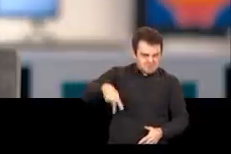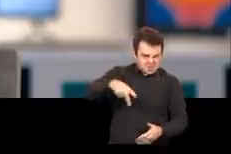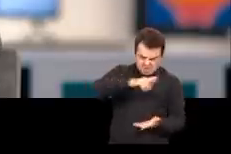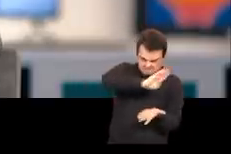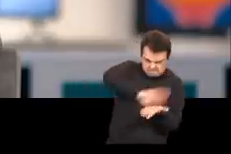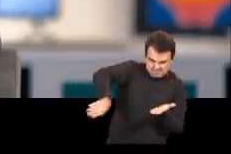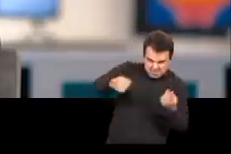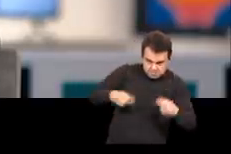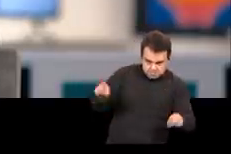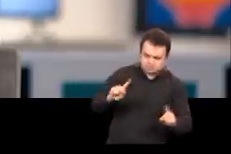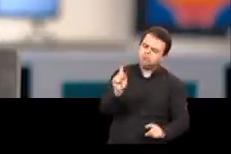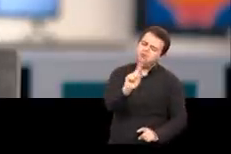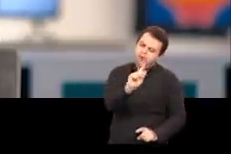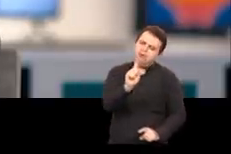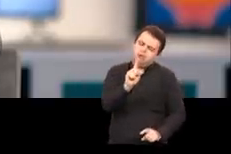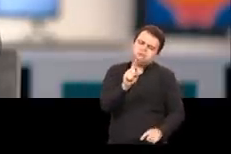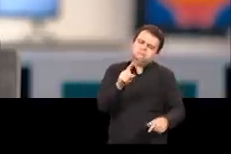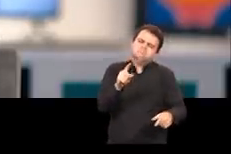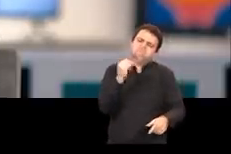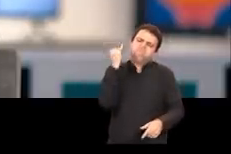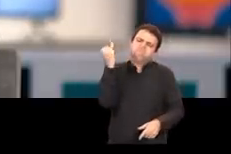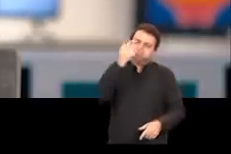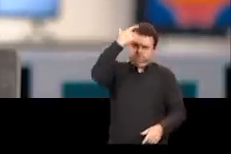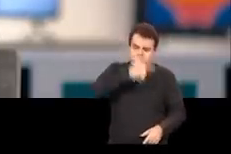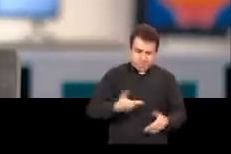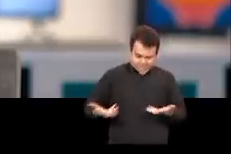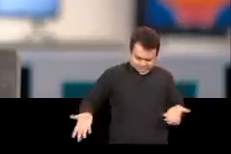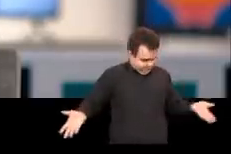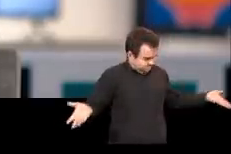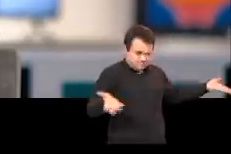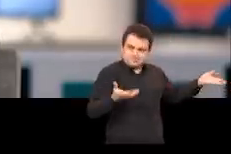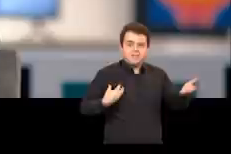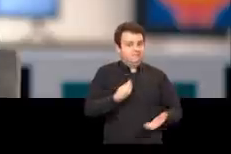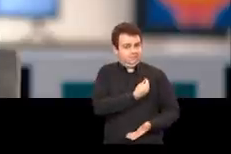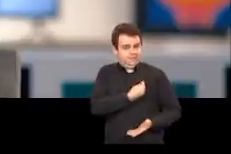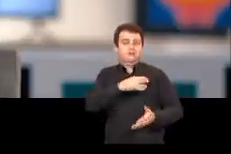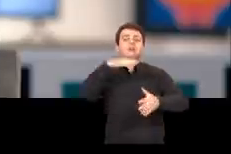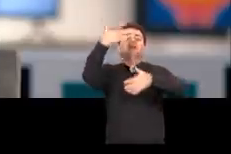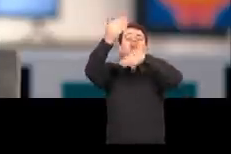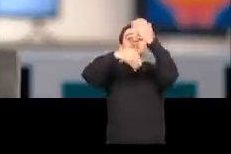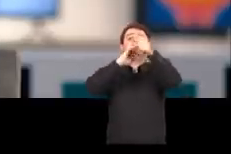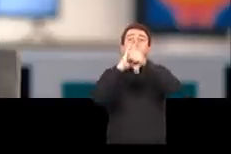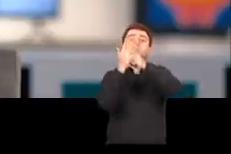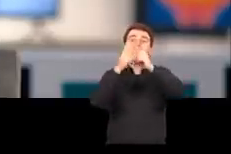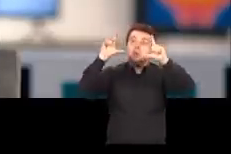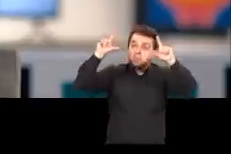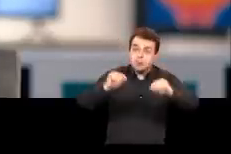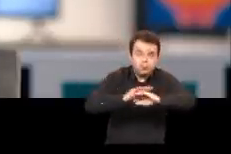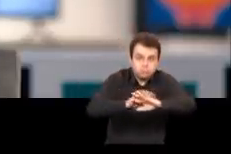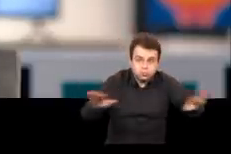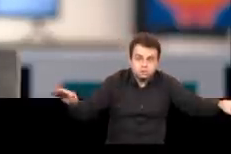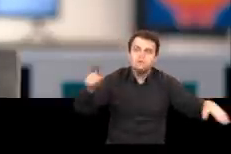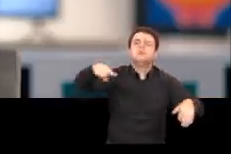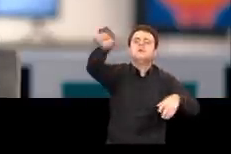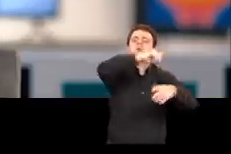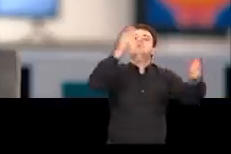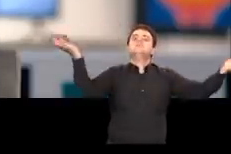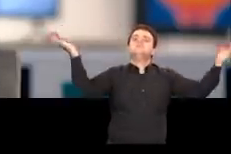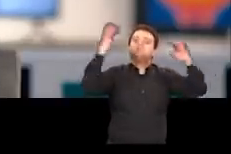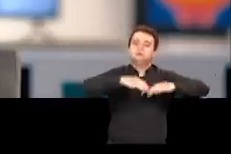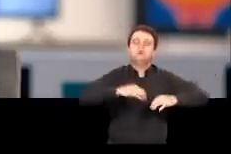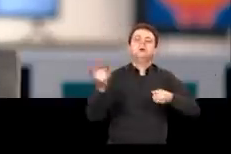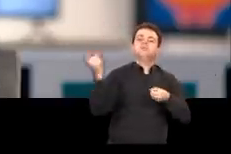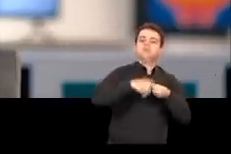Por isso, estamos aqui. E quando tudo voltar ao normal, estaremos nas escolas esperando vocês